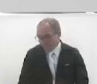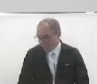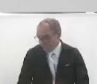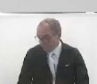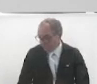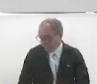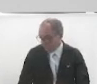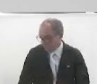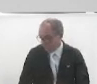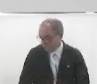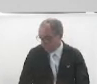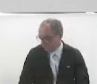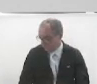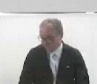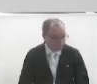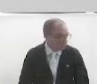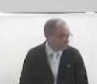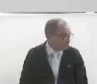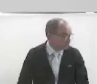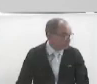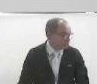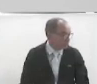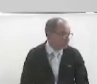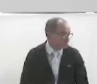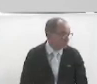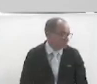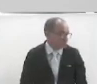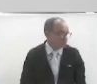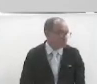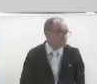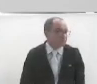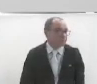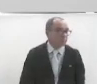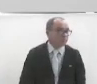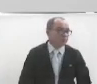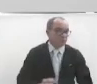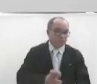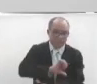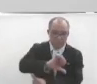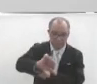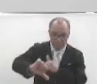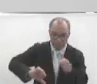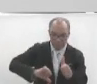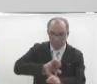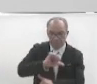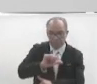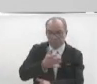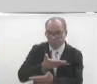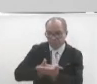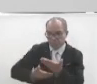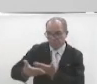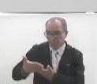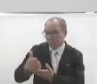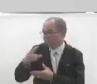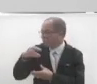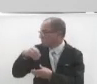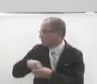E aí E aí se modifica aqui faz diversas alterações